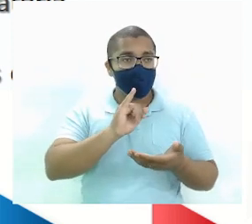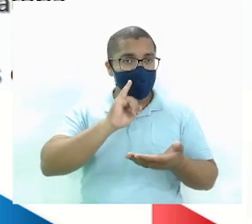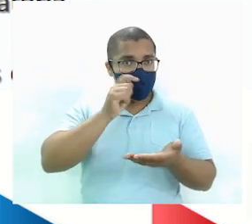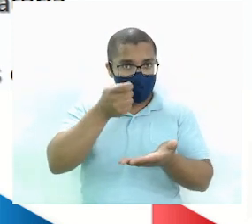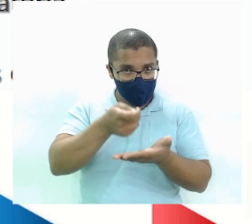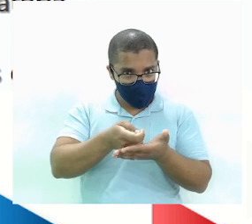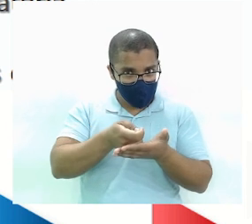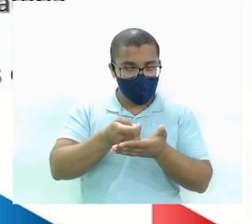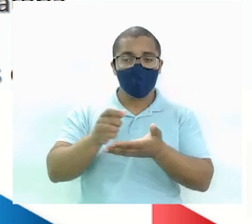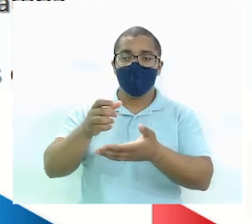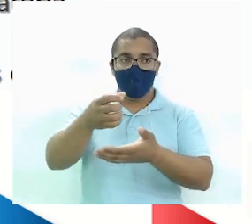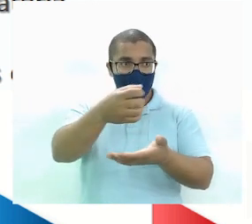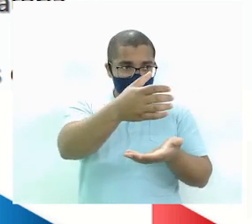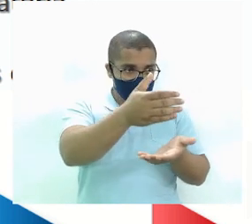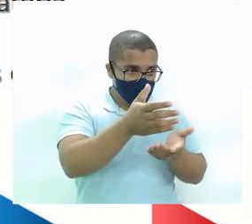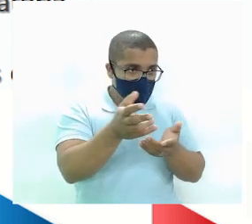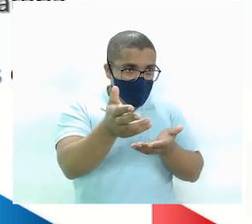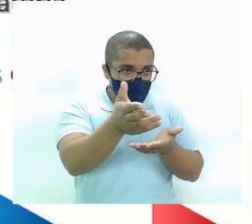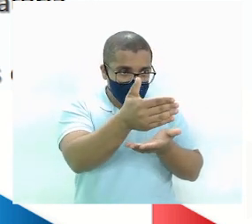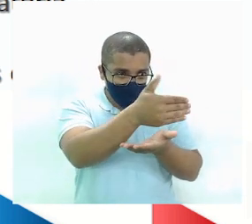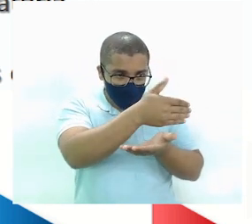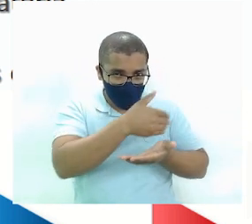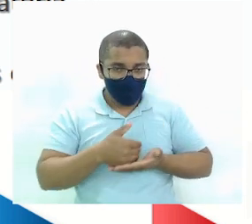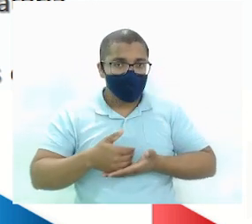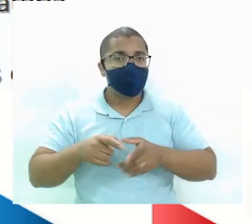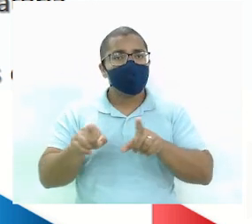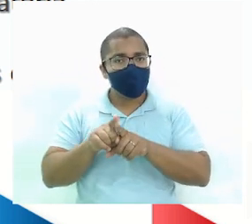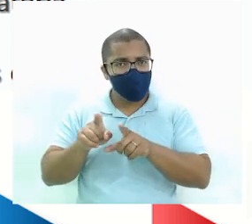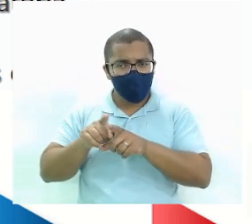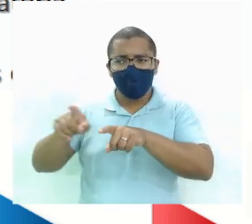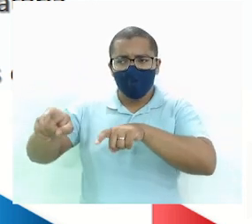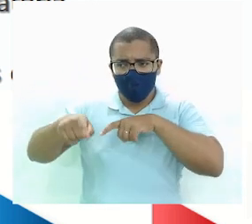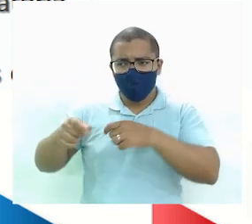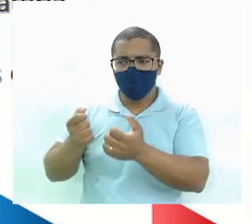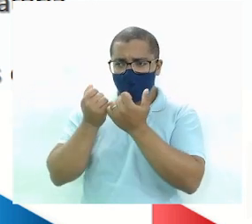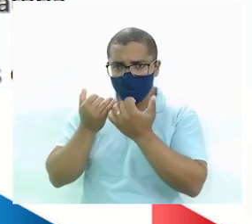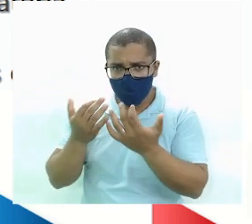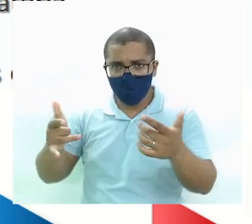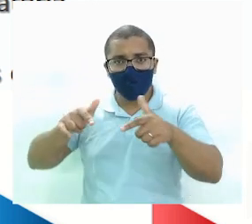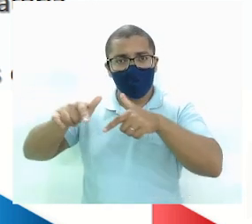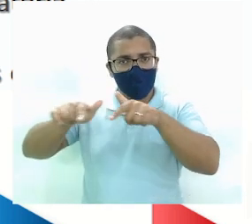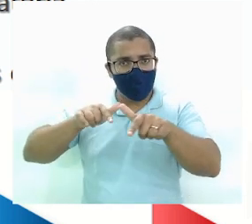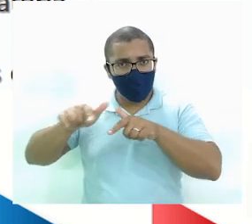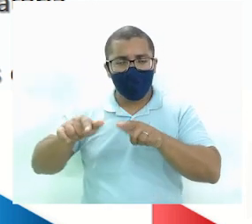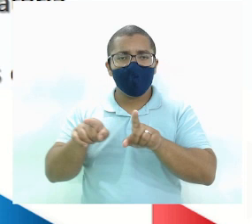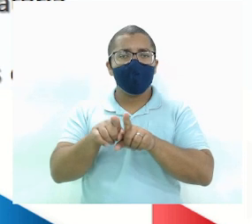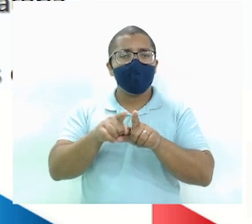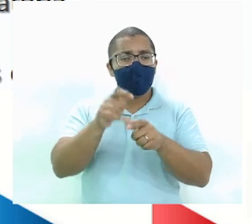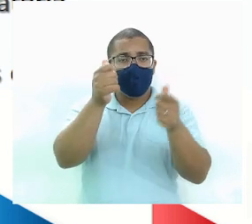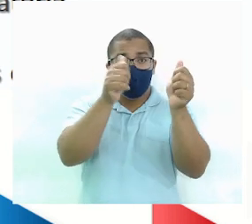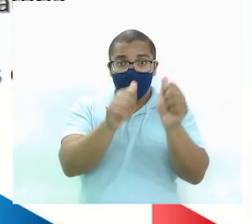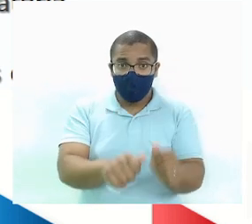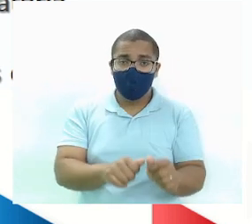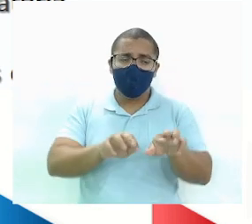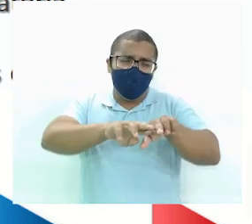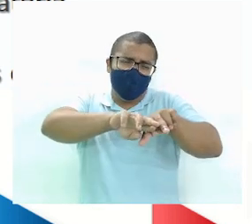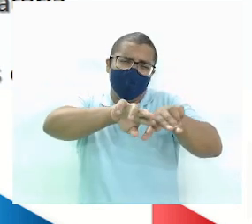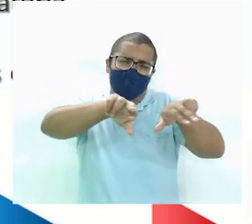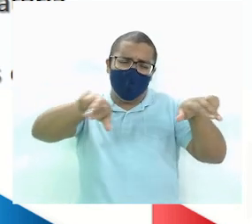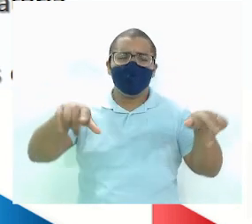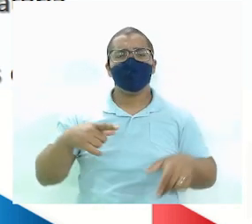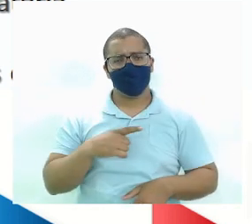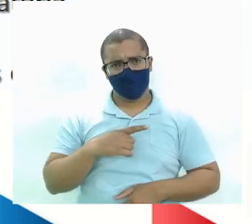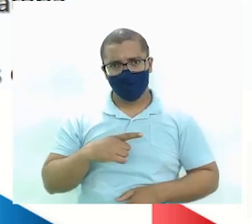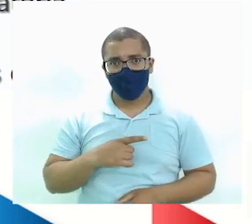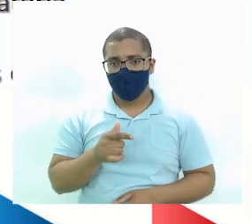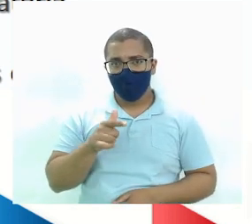camponeses, responsáveis pela agricultura, artesãos, que deveriam transformar a matéria-prima em objetos úteis Olha aí, mais